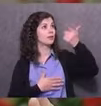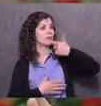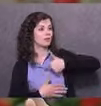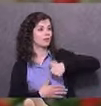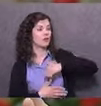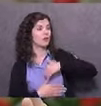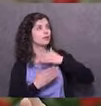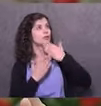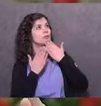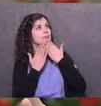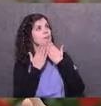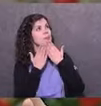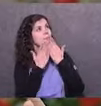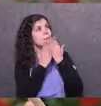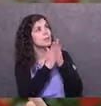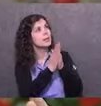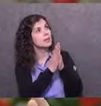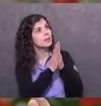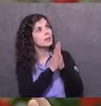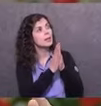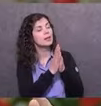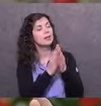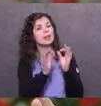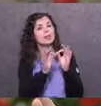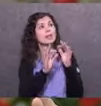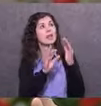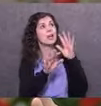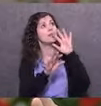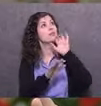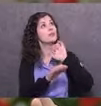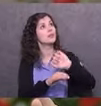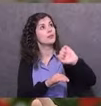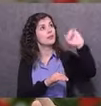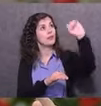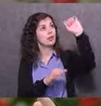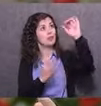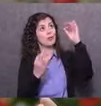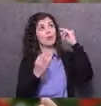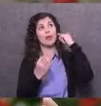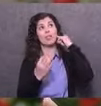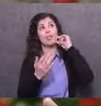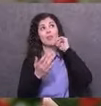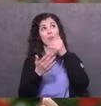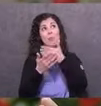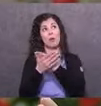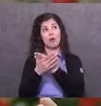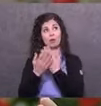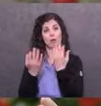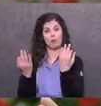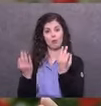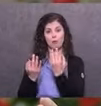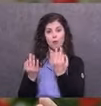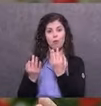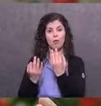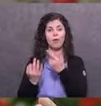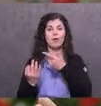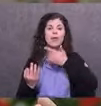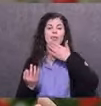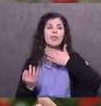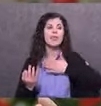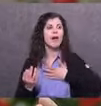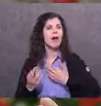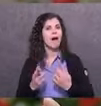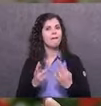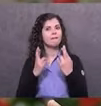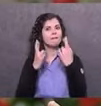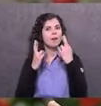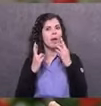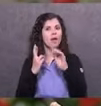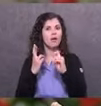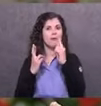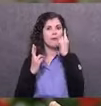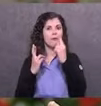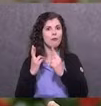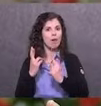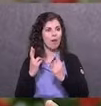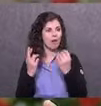assim como pela morte do vosso Filho, nos fizestes esperar o que a nossa fé nos